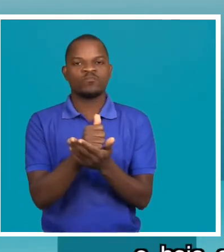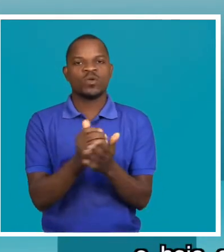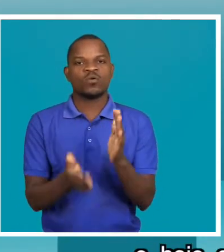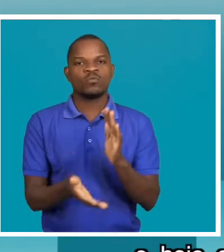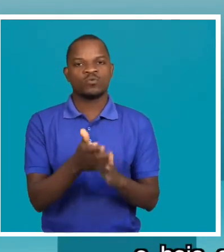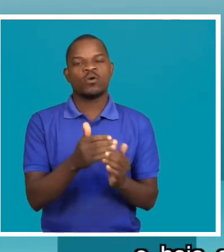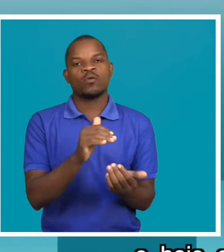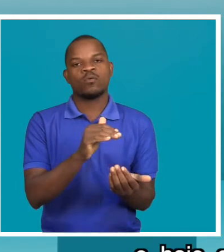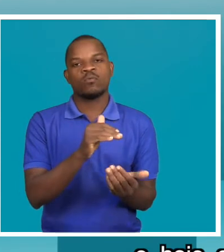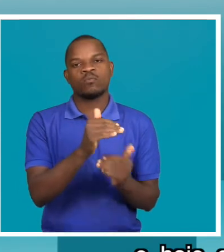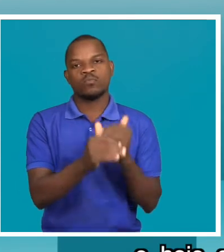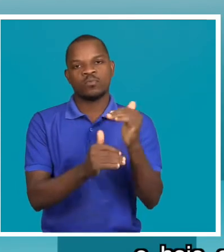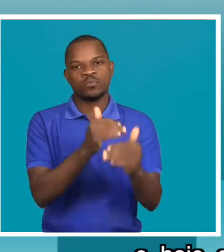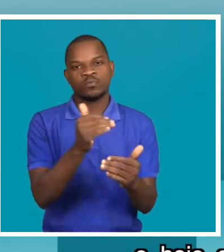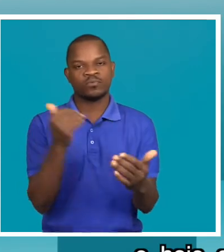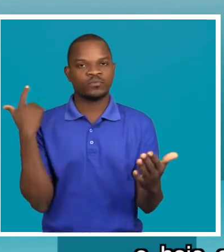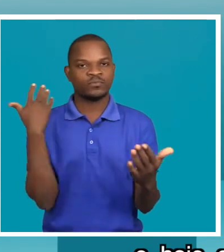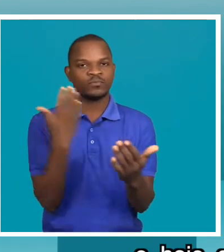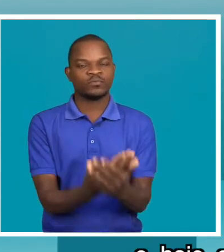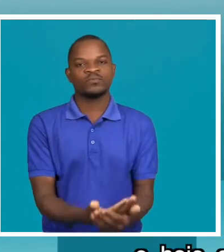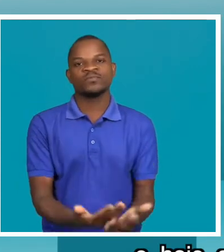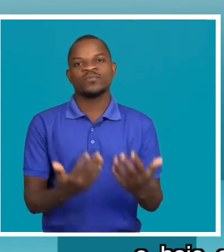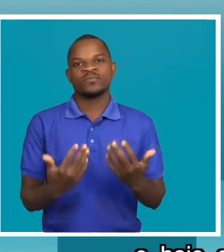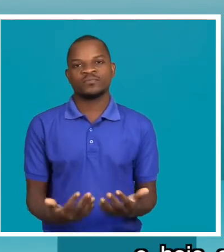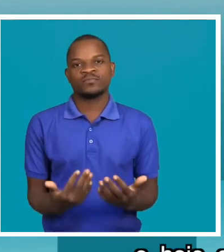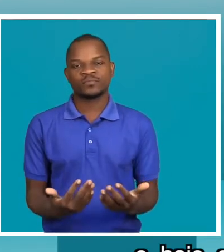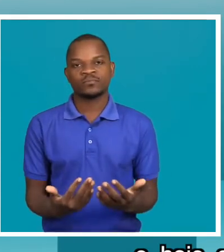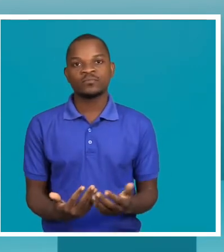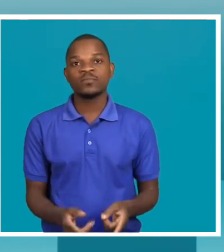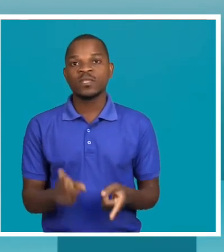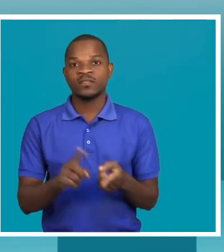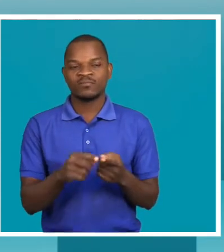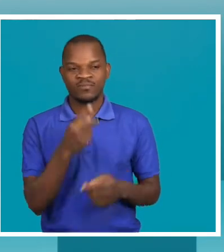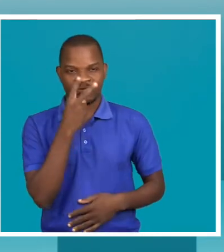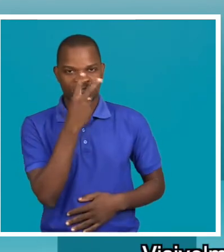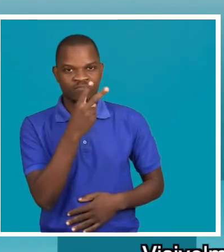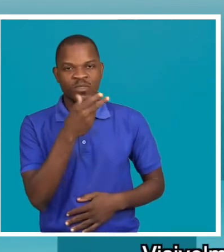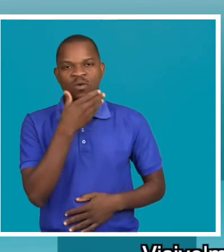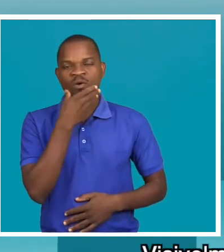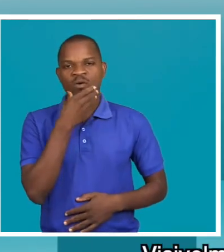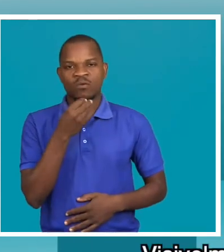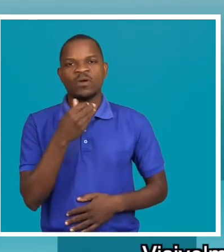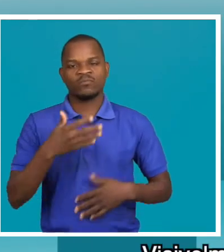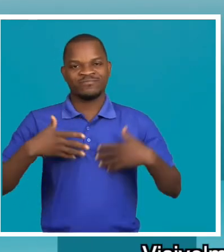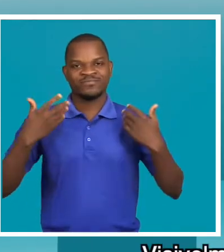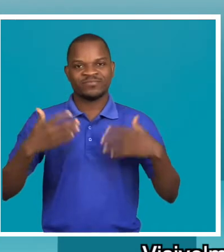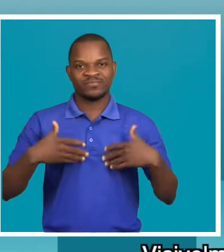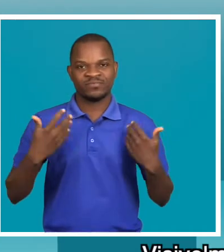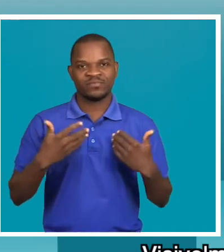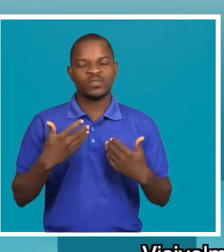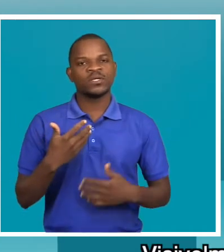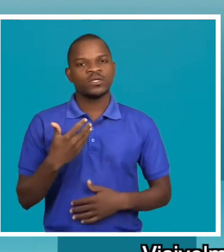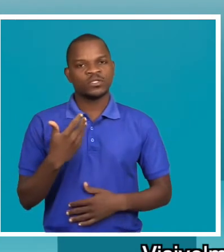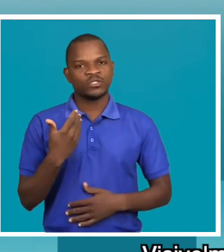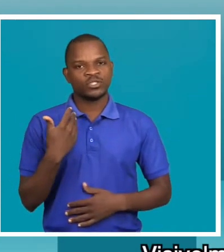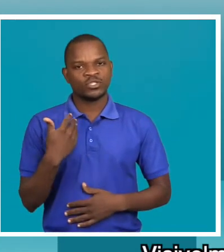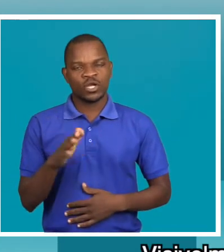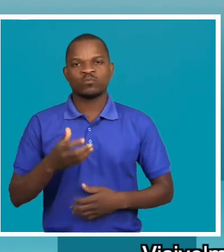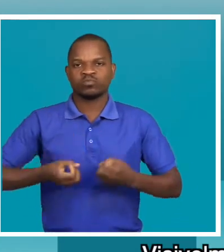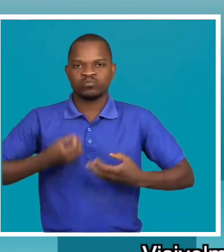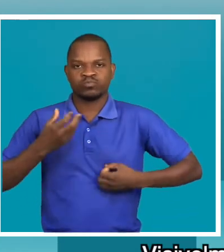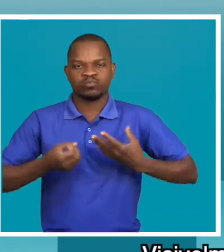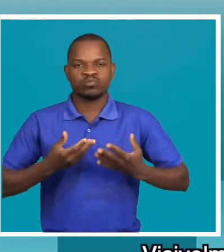conseguir, até nessa fase que nós temos, até data dois. Visualmente emocionado, Fanuel Niasengo